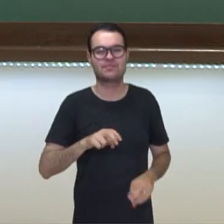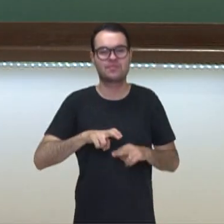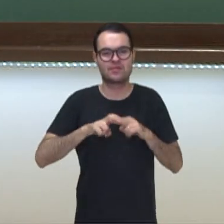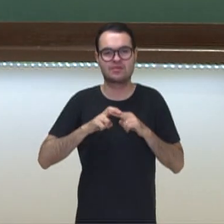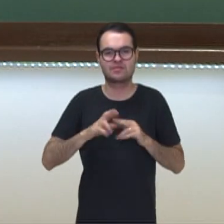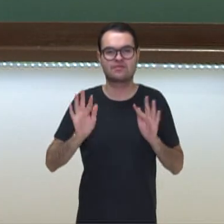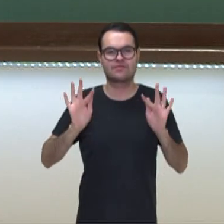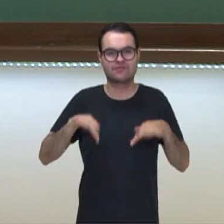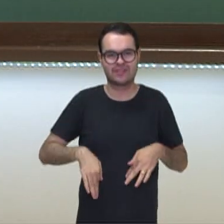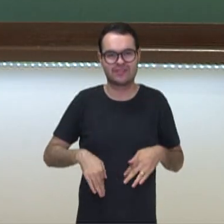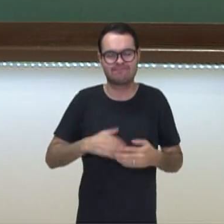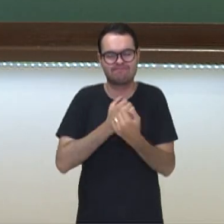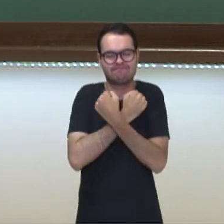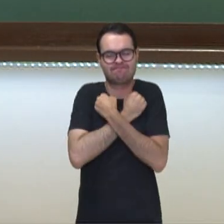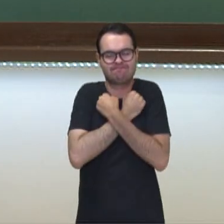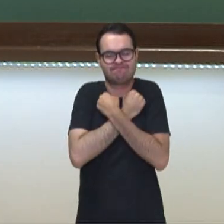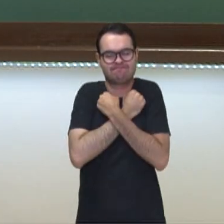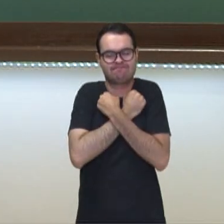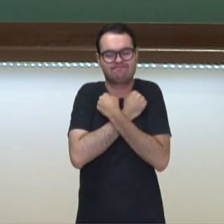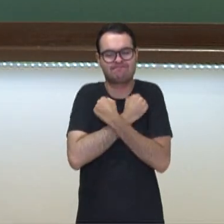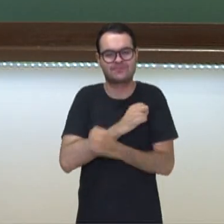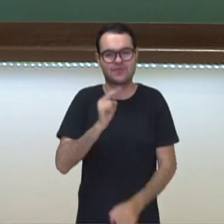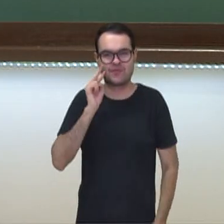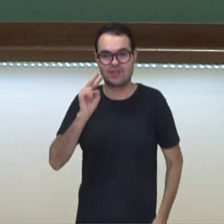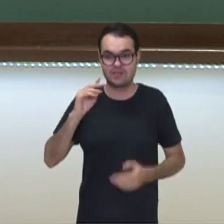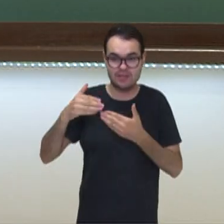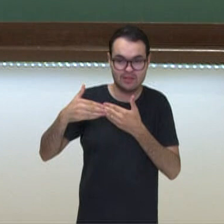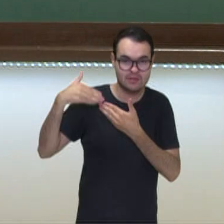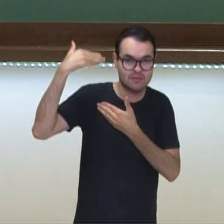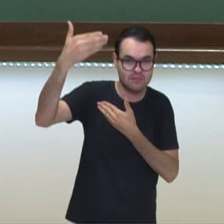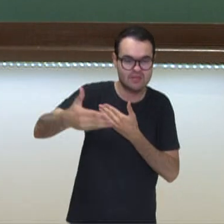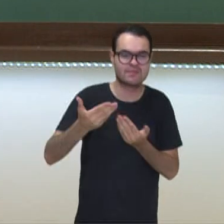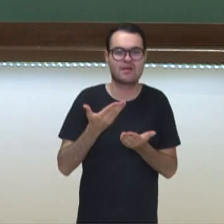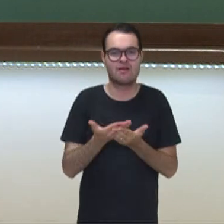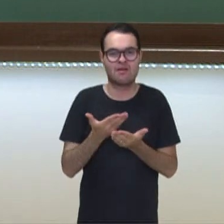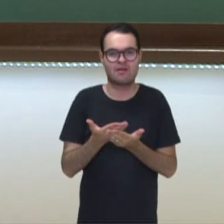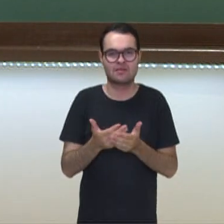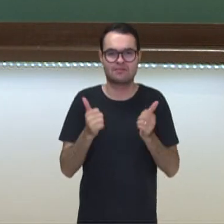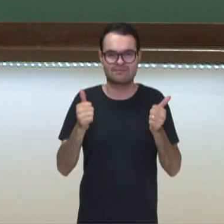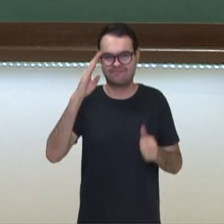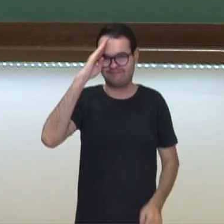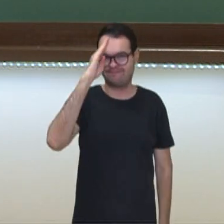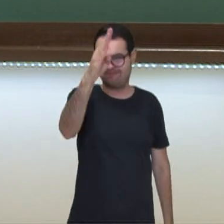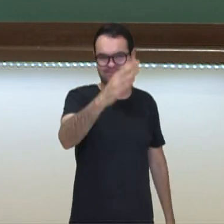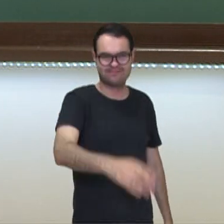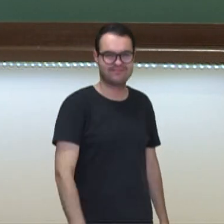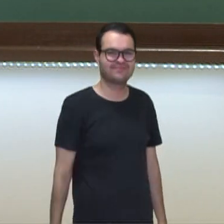com vocês com um carinhoso abraço, a gente se vê nas próximas aulas e falou!